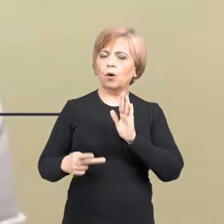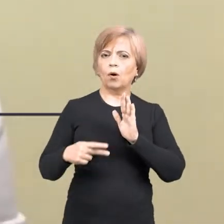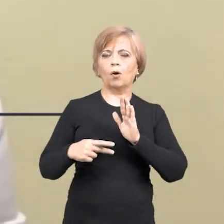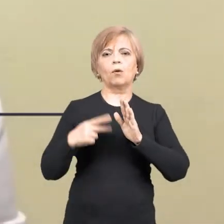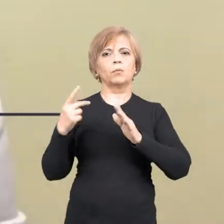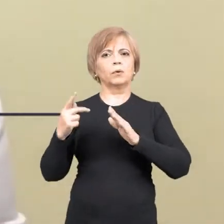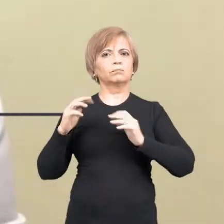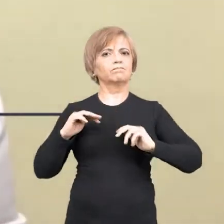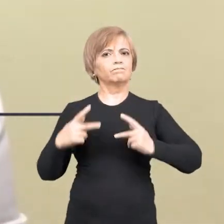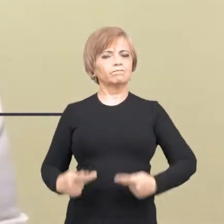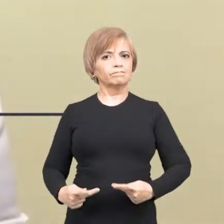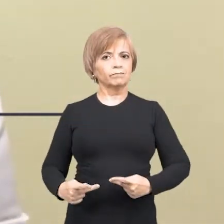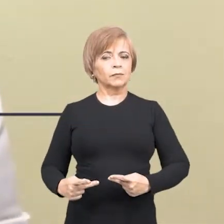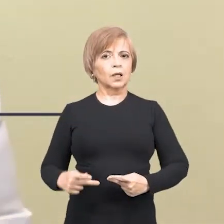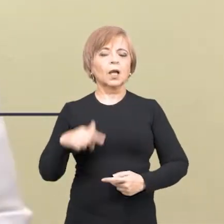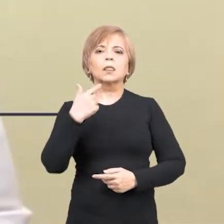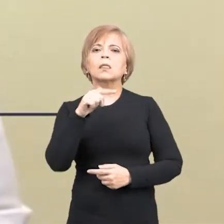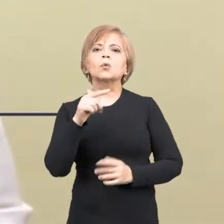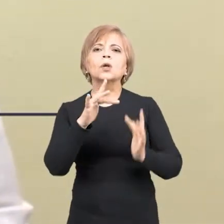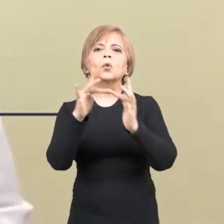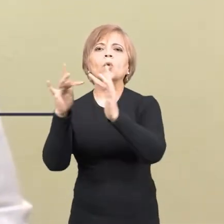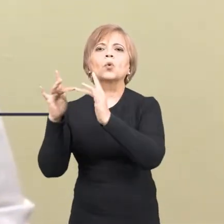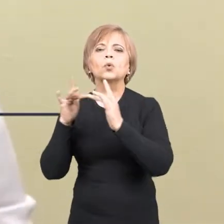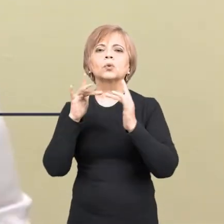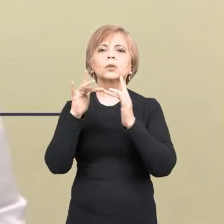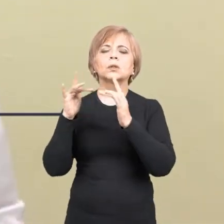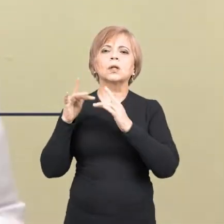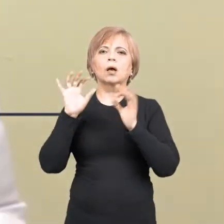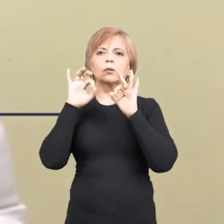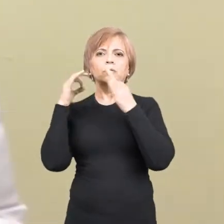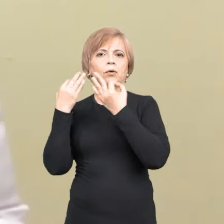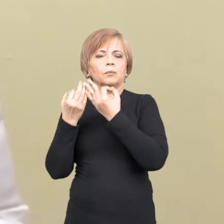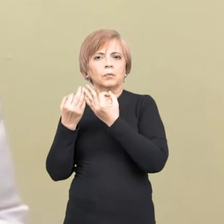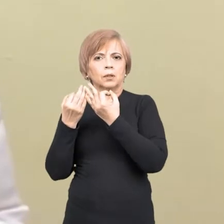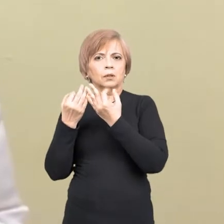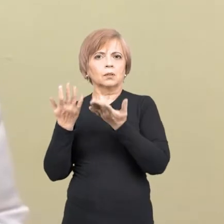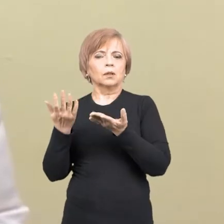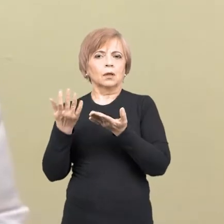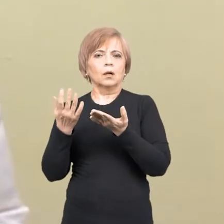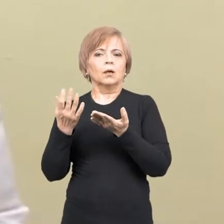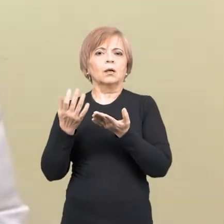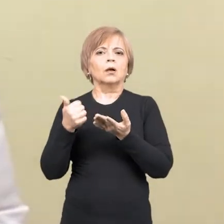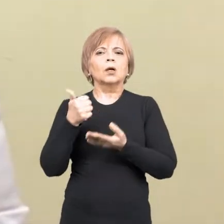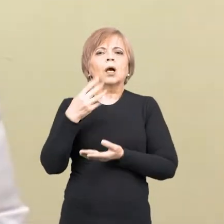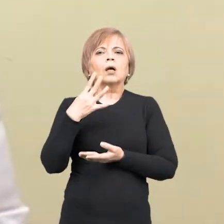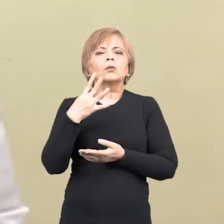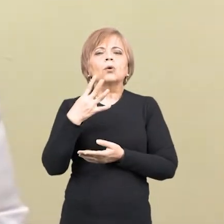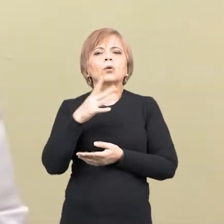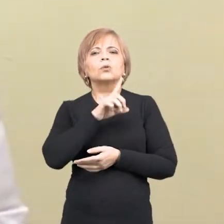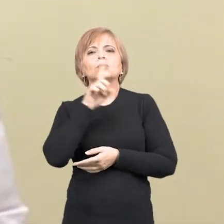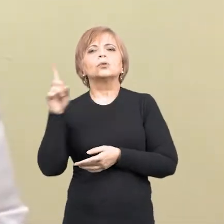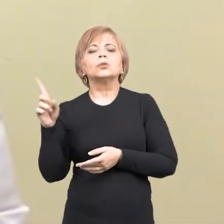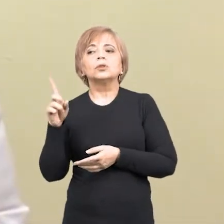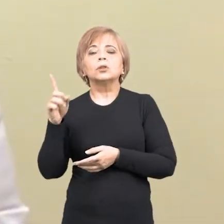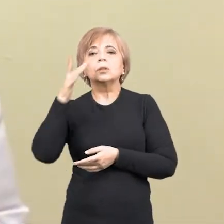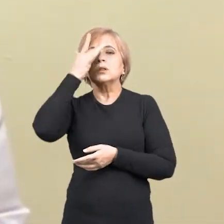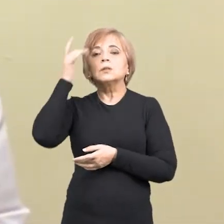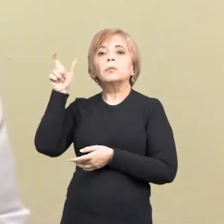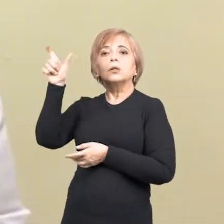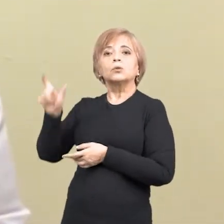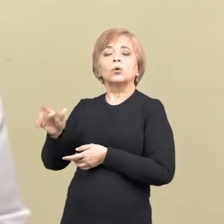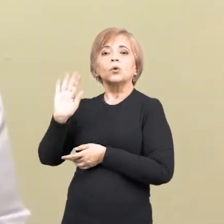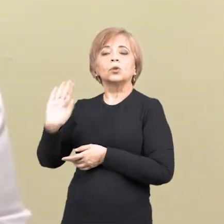sem história de contato próximo ou domiciliar nos últimos 14 dias com casos suspeitos